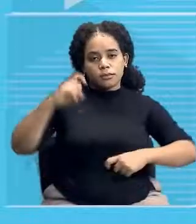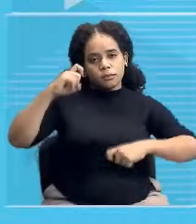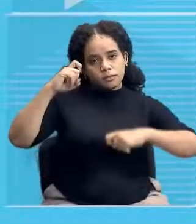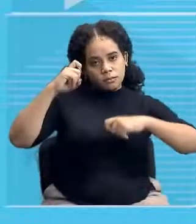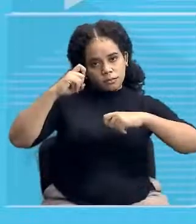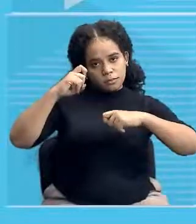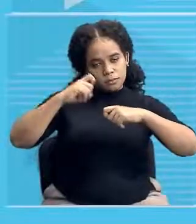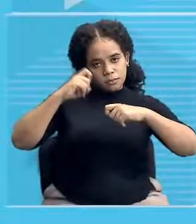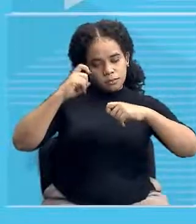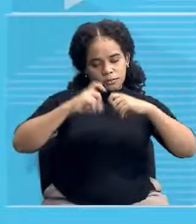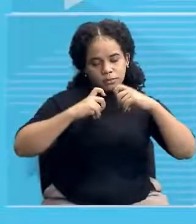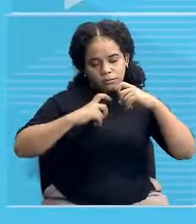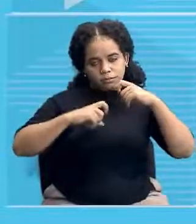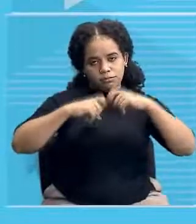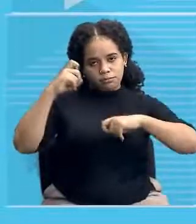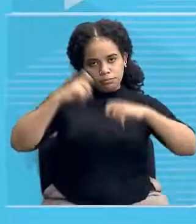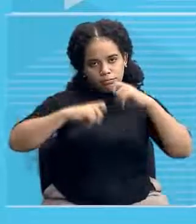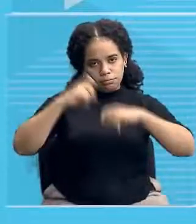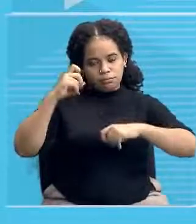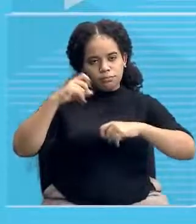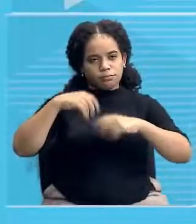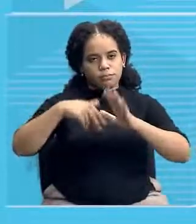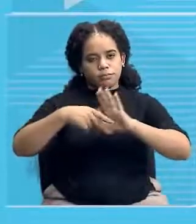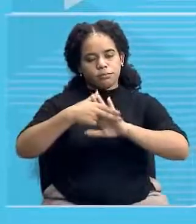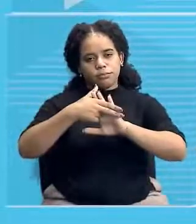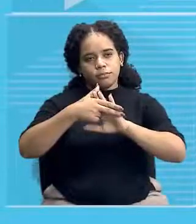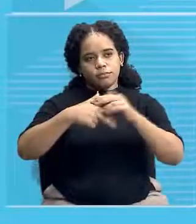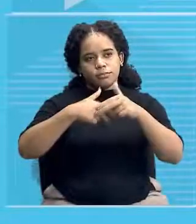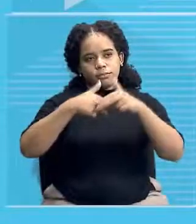sexo e gênero.